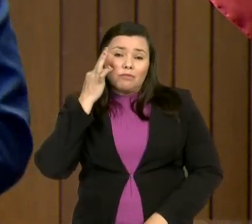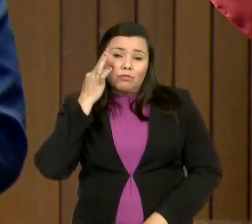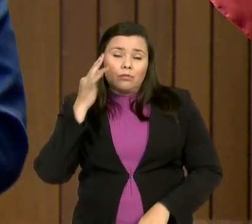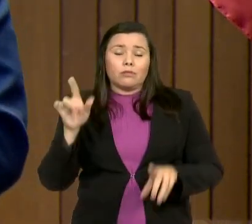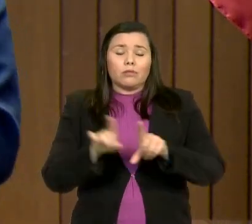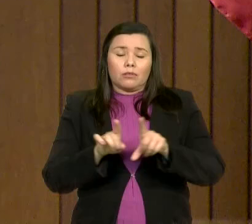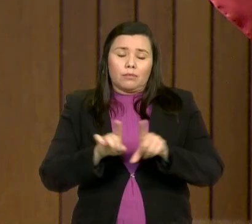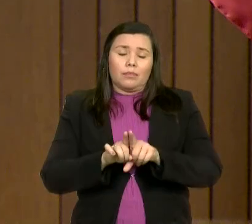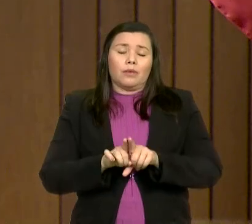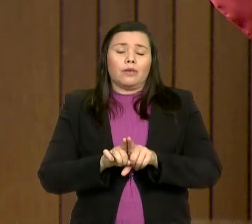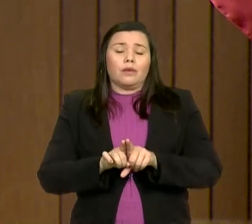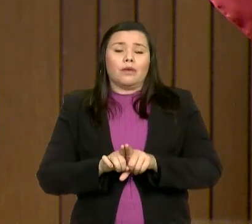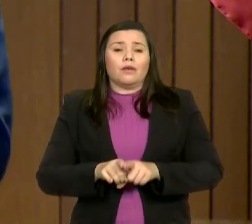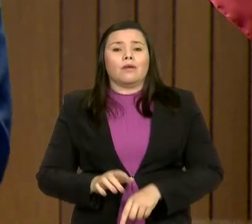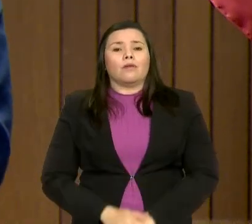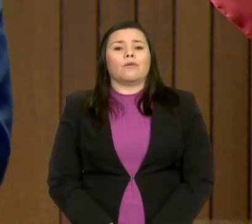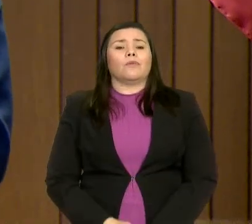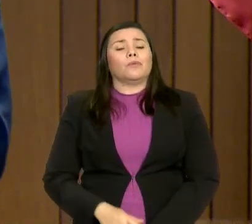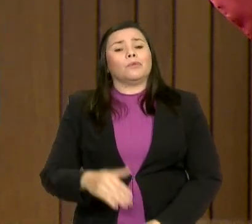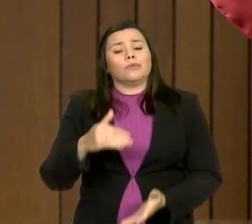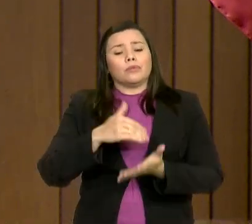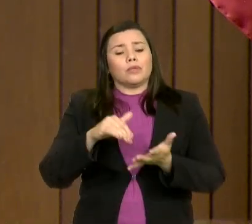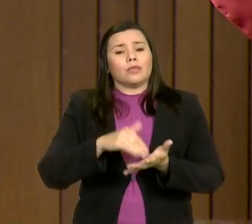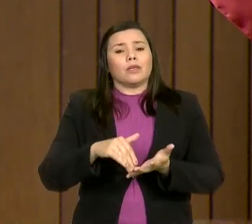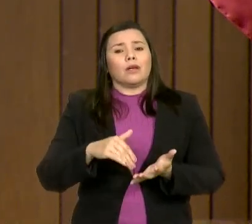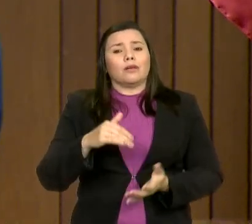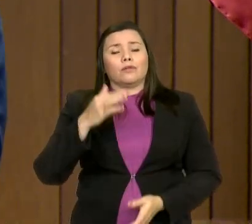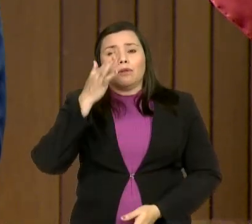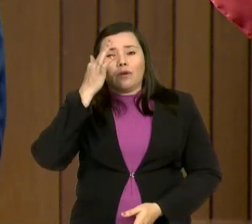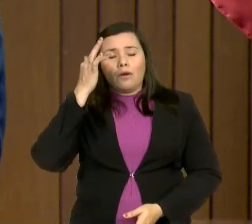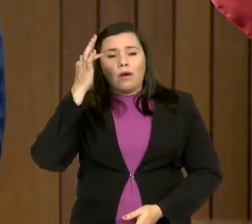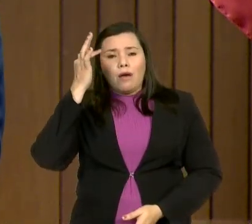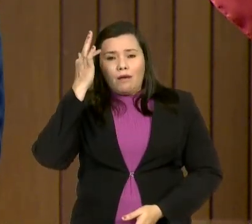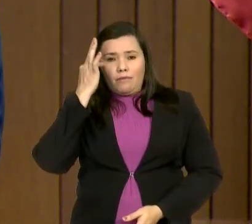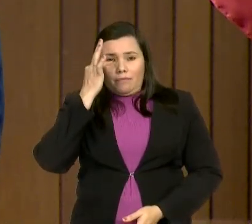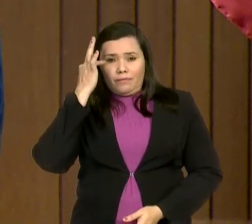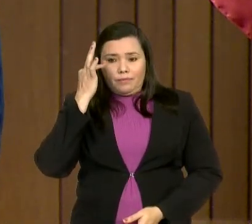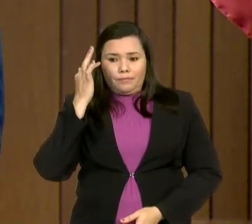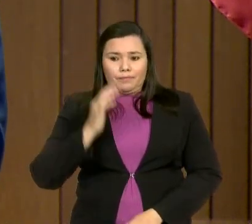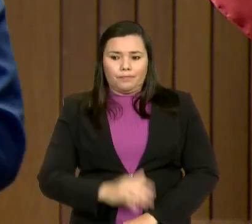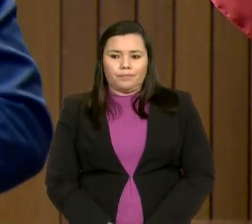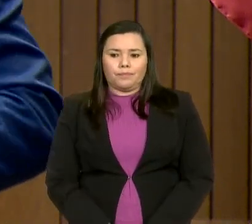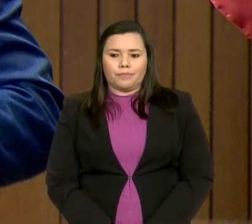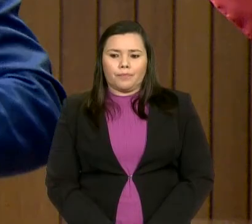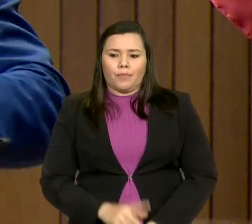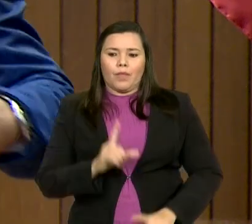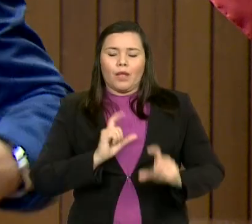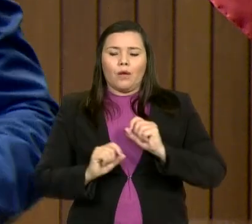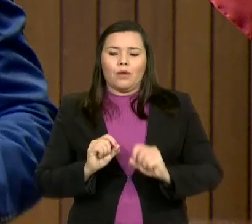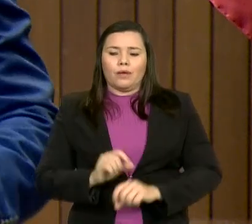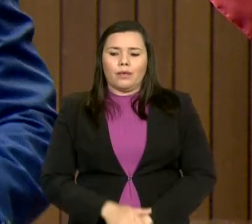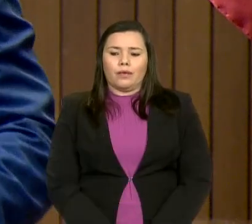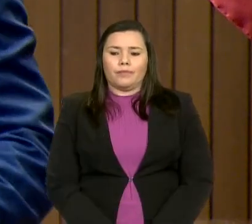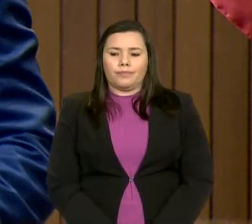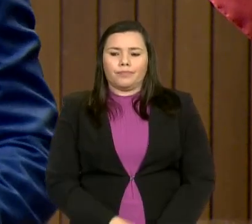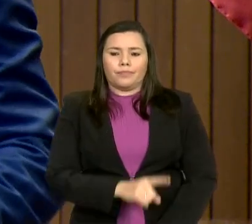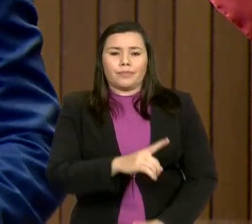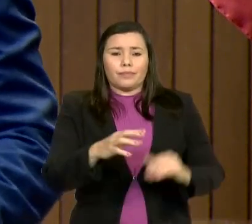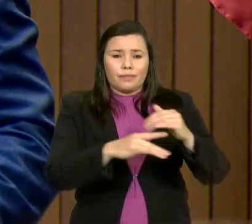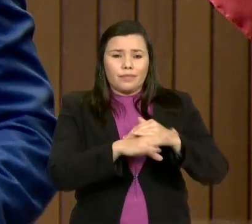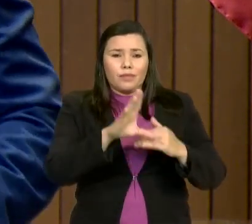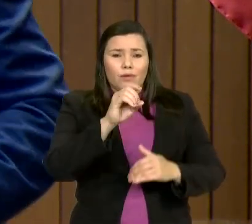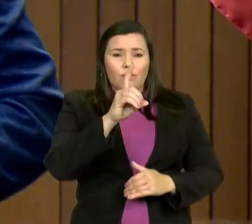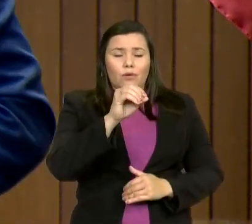obra, dessa escola de tempo integral, que é o IEMA da cidade de Codó. Lá nesse bairro, São Vicente Palotti,